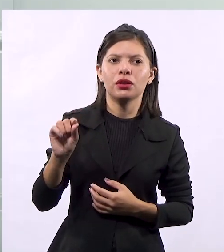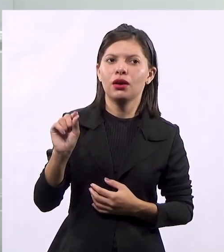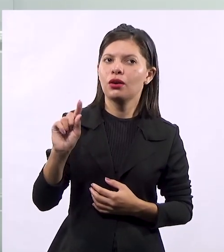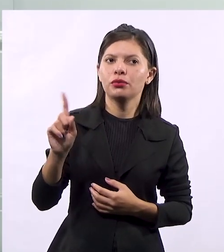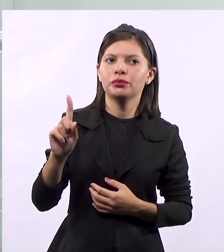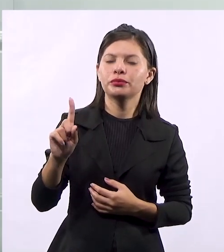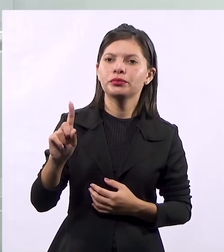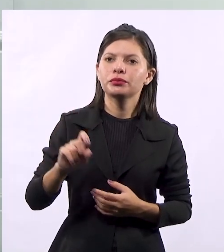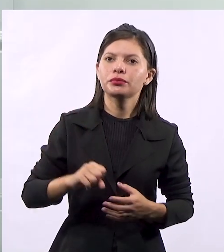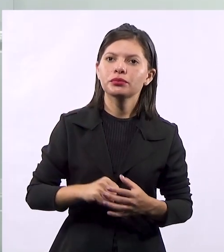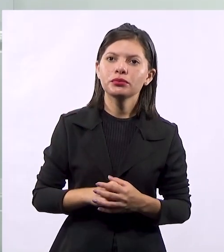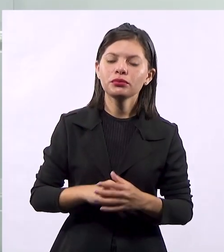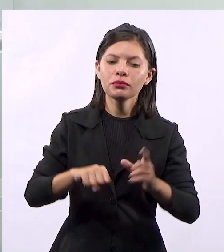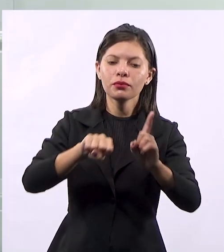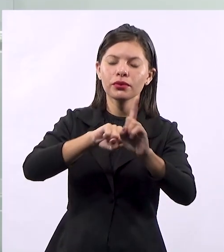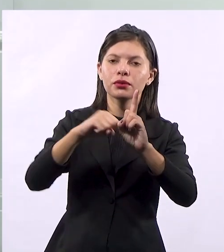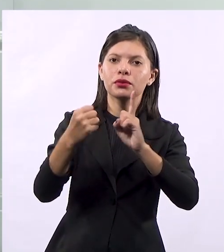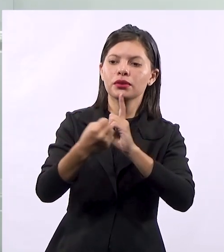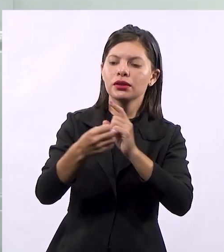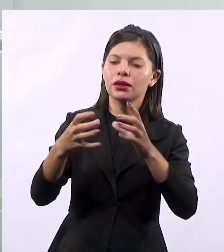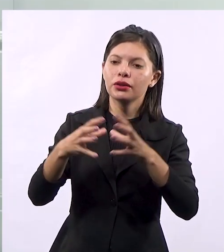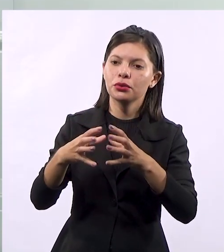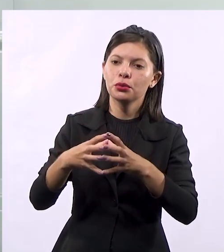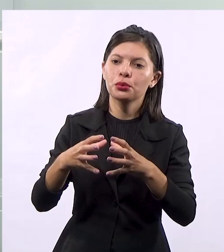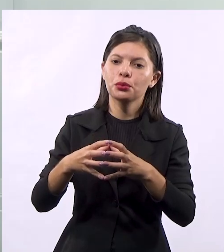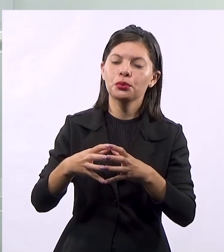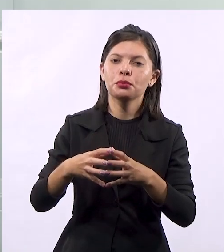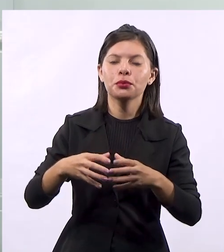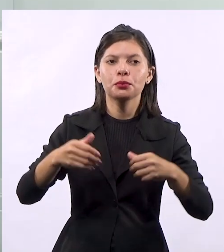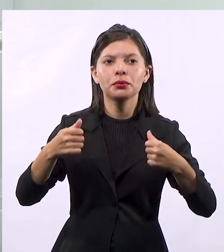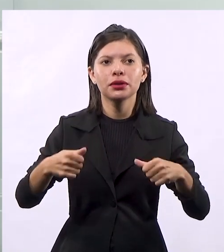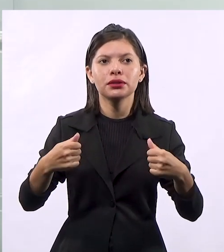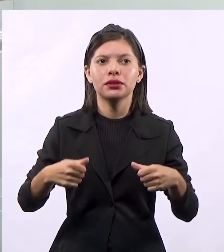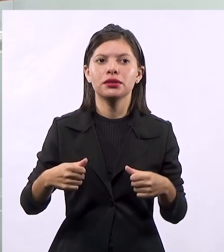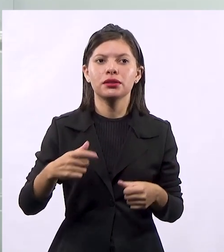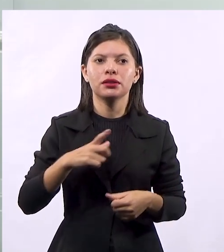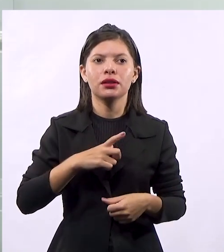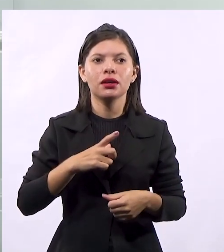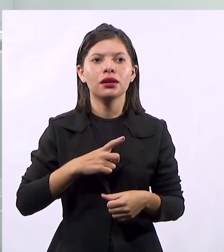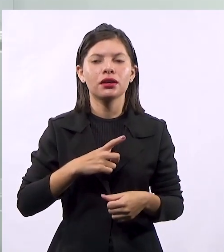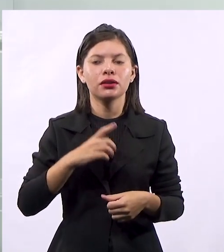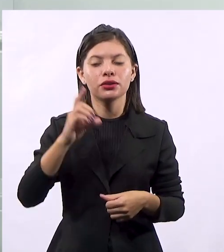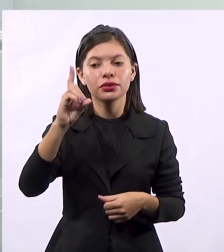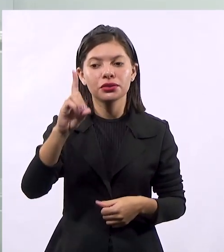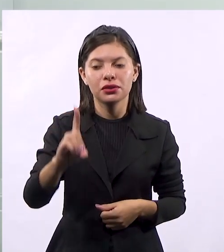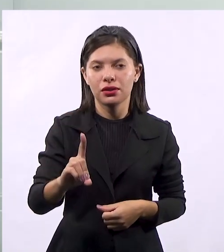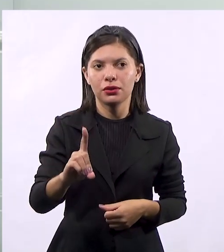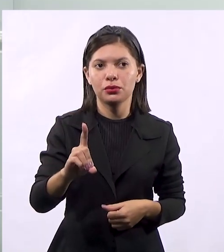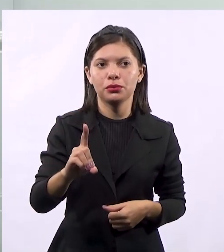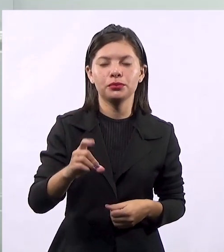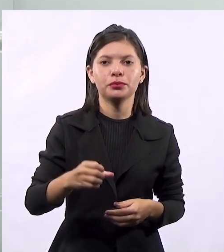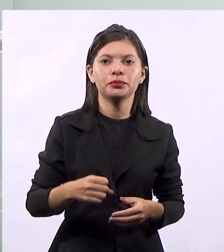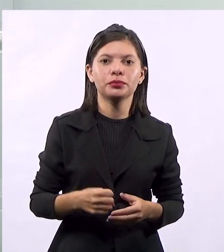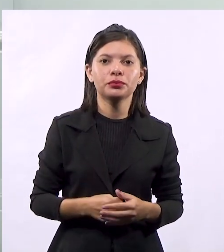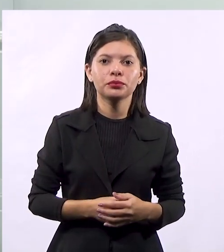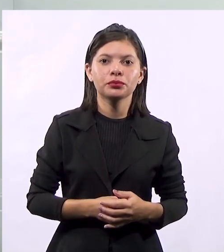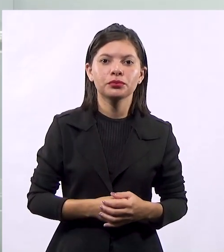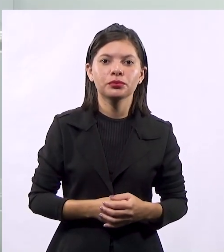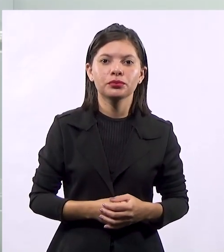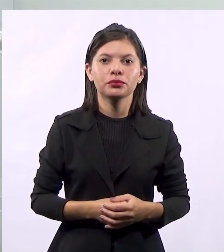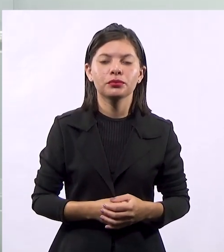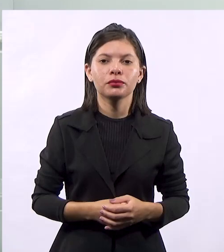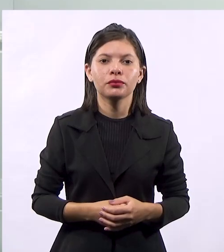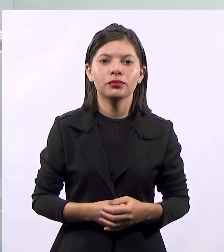à educação. A educação como direito social, ou seja, como direito de todos, como direito não só do indivíduo, mas